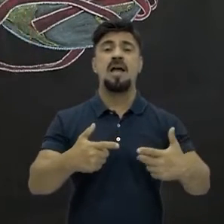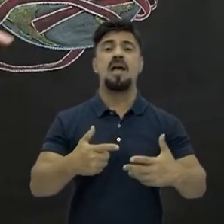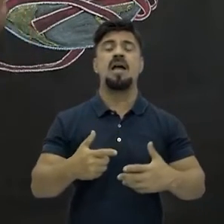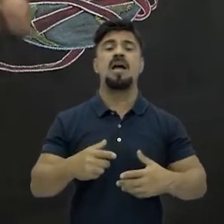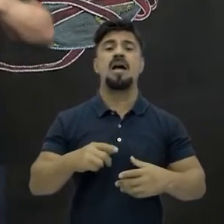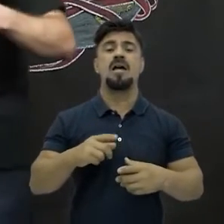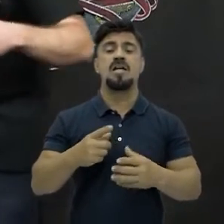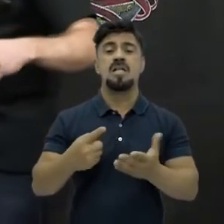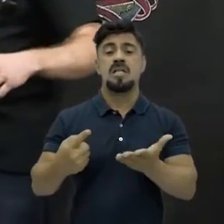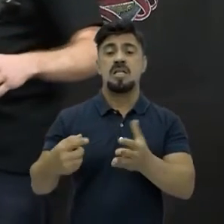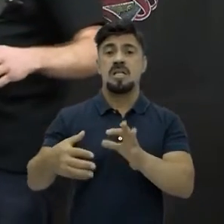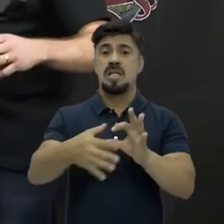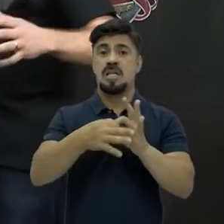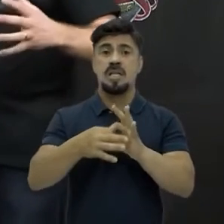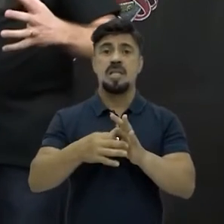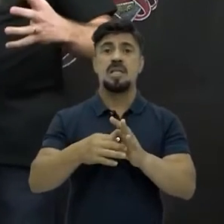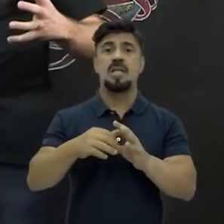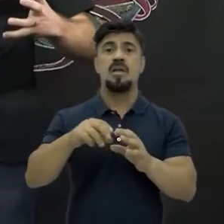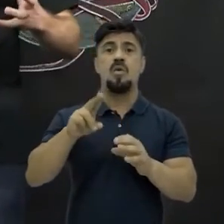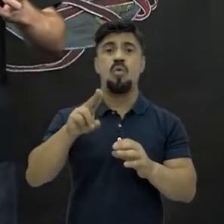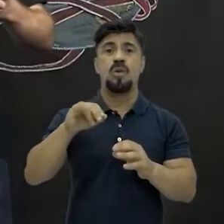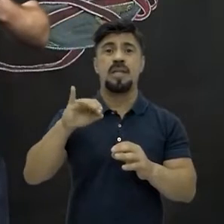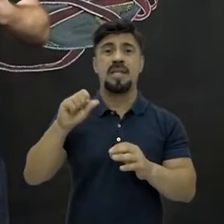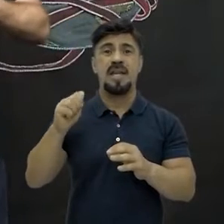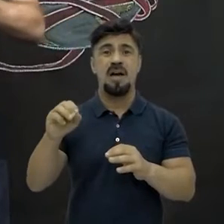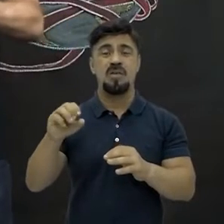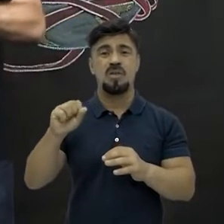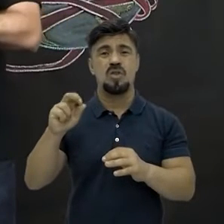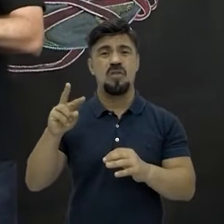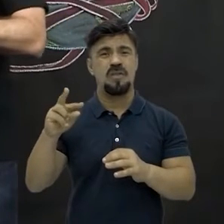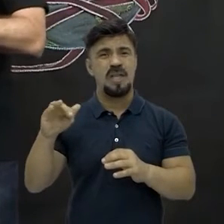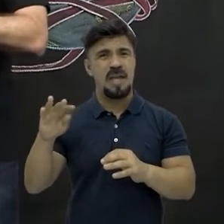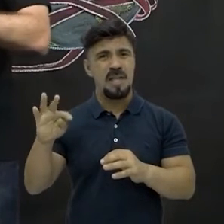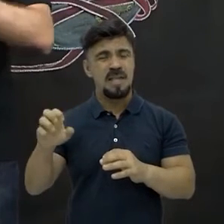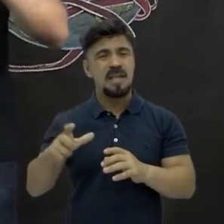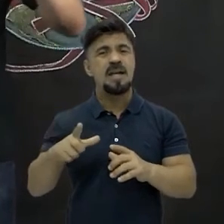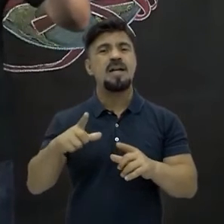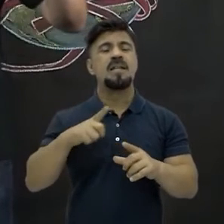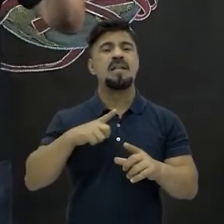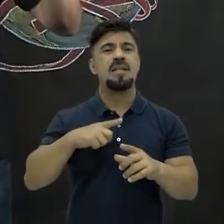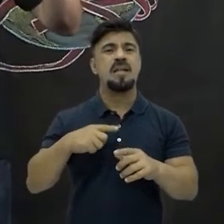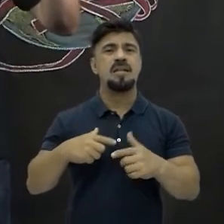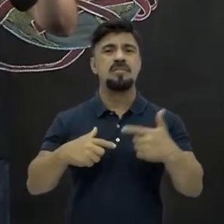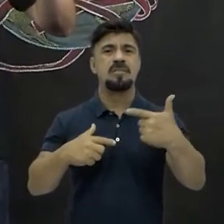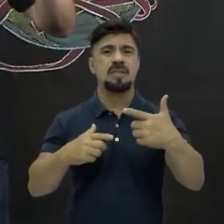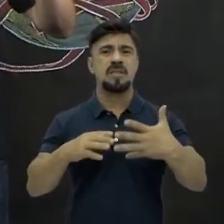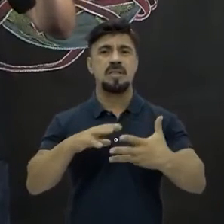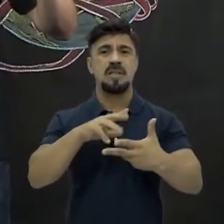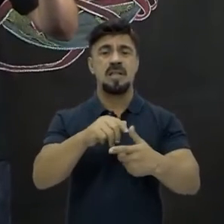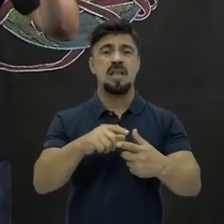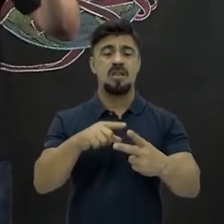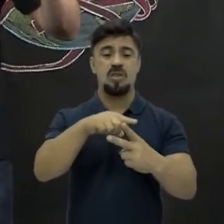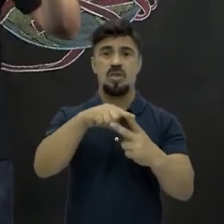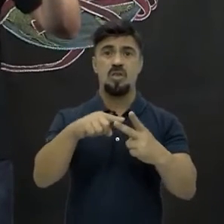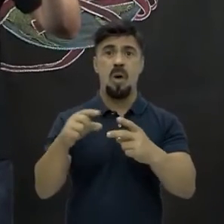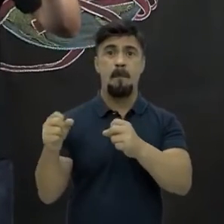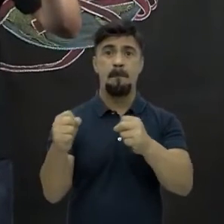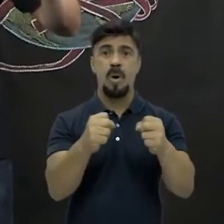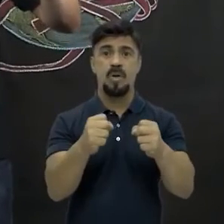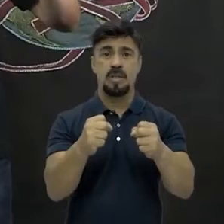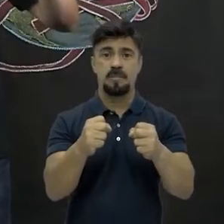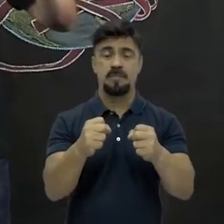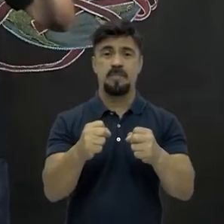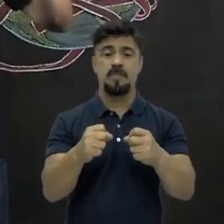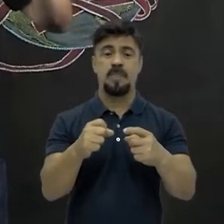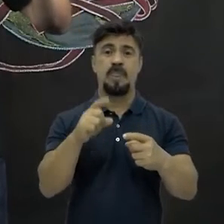Soviética. Esse processo então, para a definição da Segunda Guerra, cria dois poderes distintos no planeta: